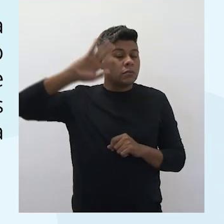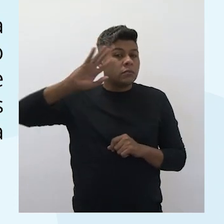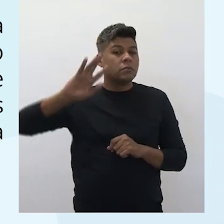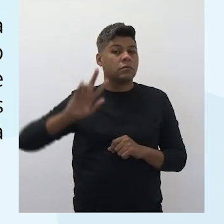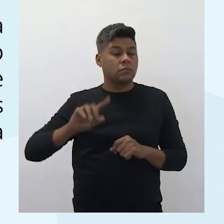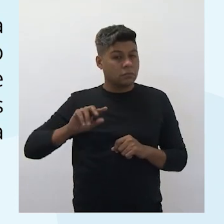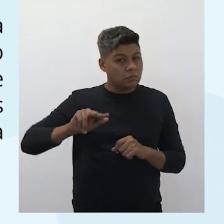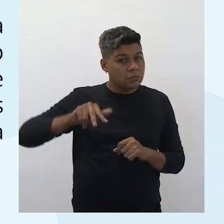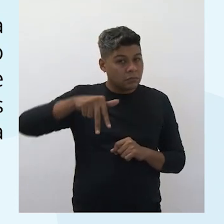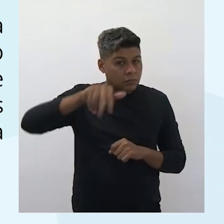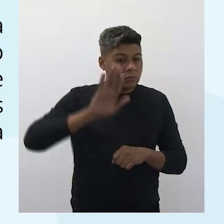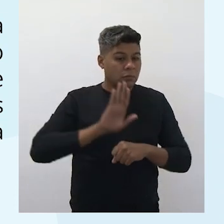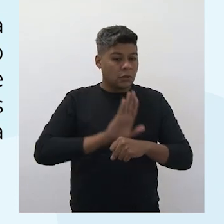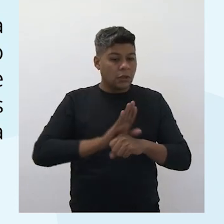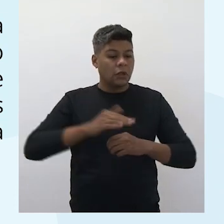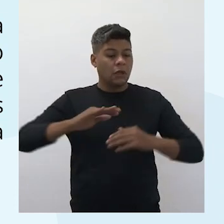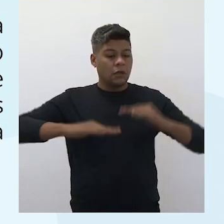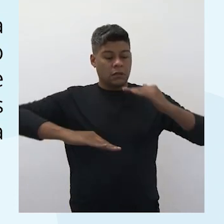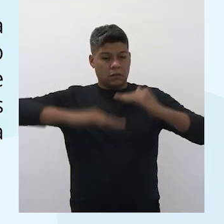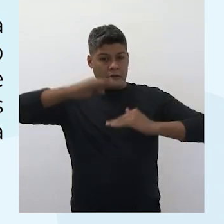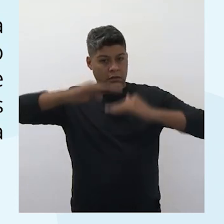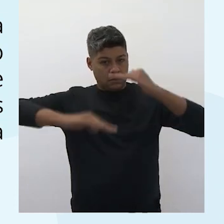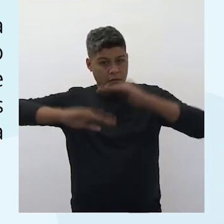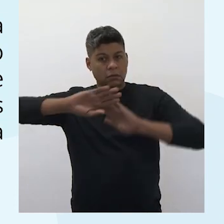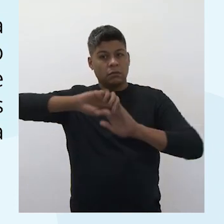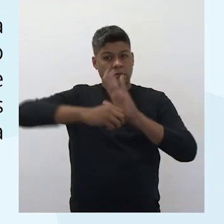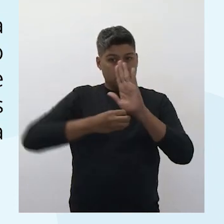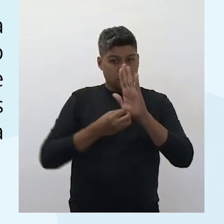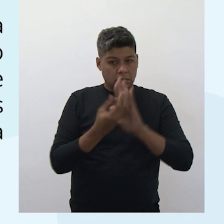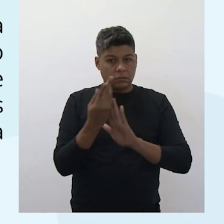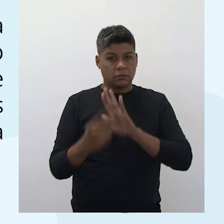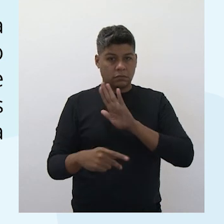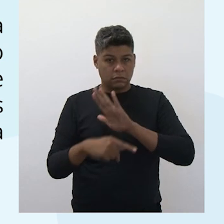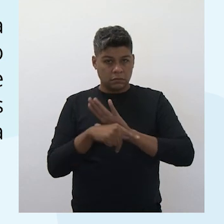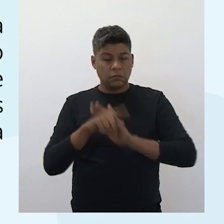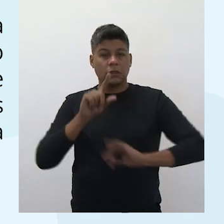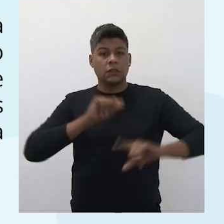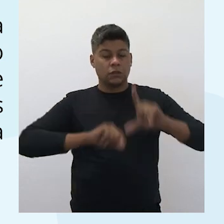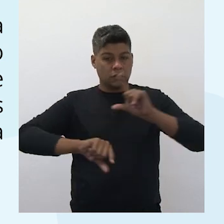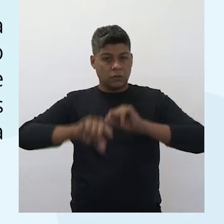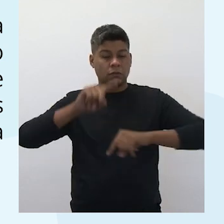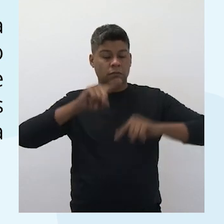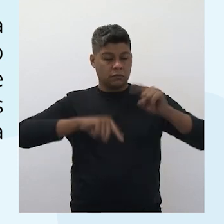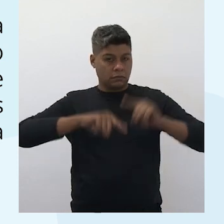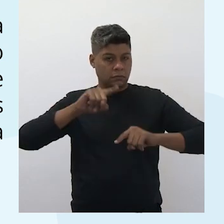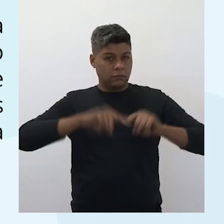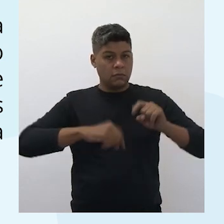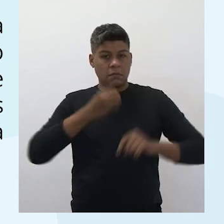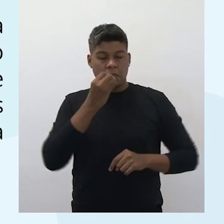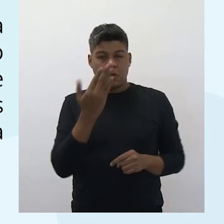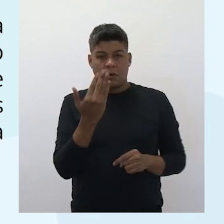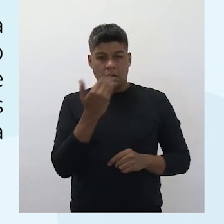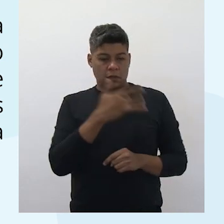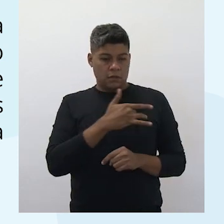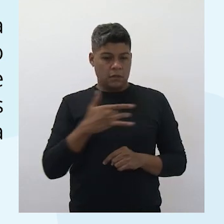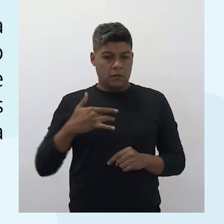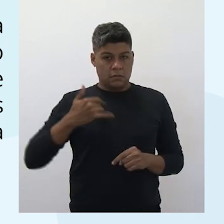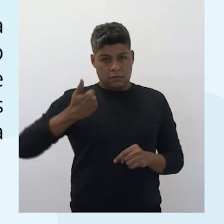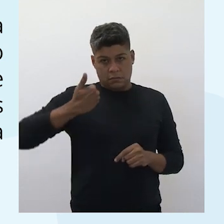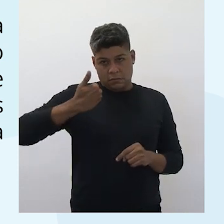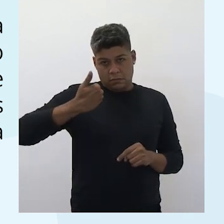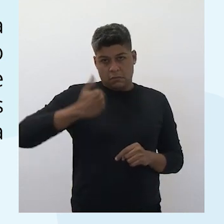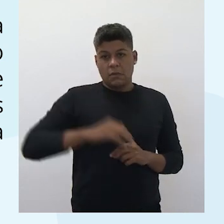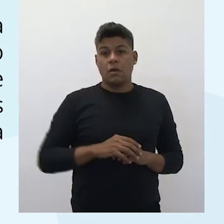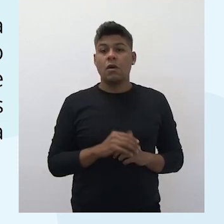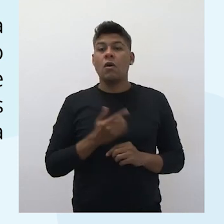atitudes que contribuem com o equilíbrio sustentável por meio da escolha de alimentos saudáveis, esse é um objetivo.